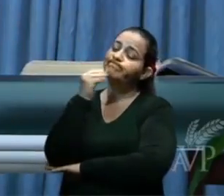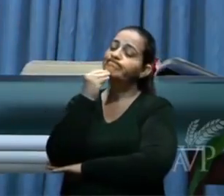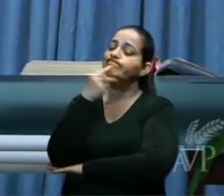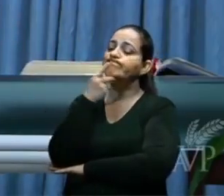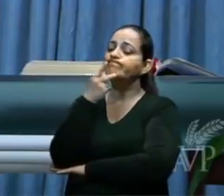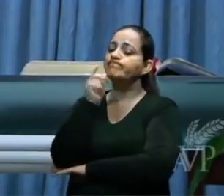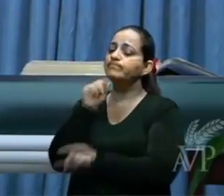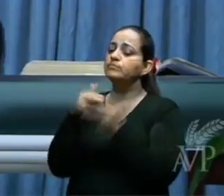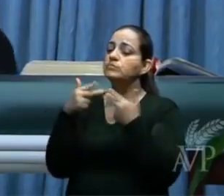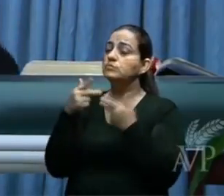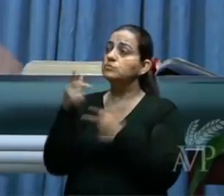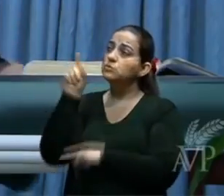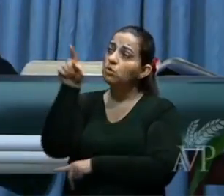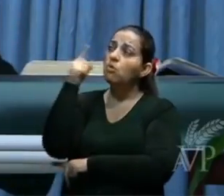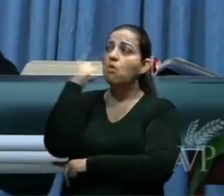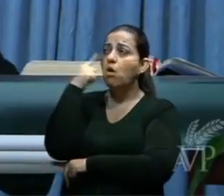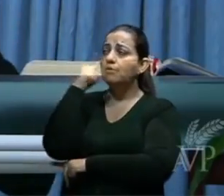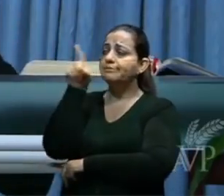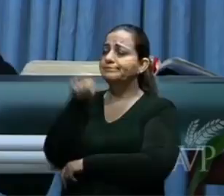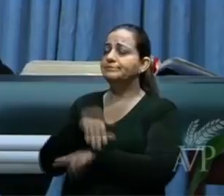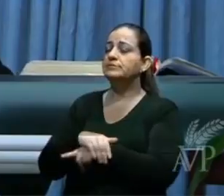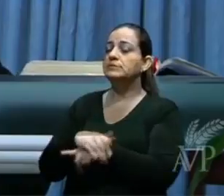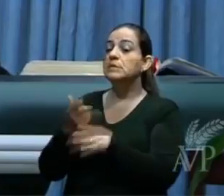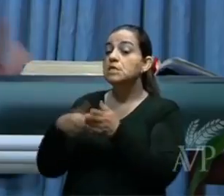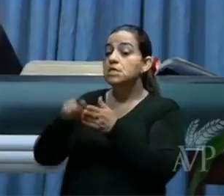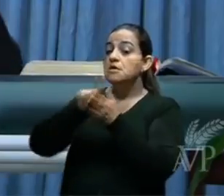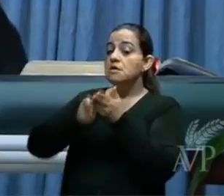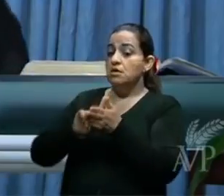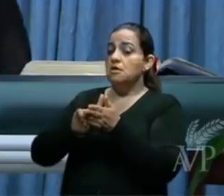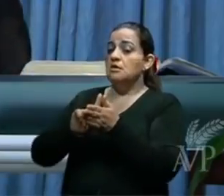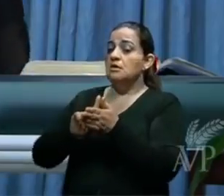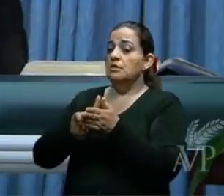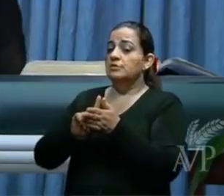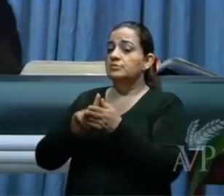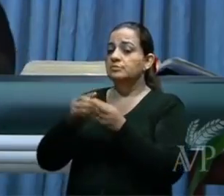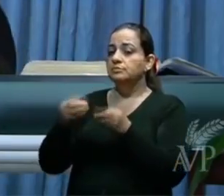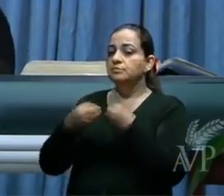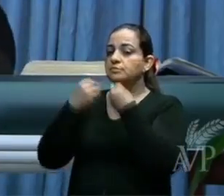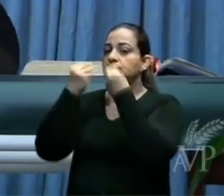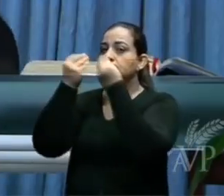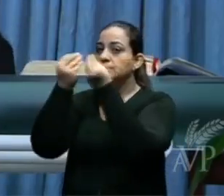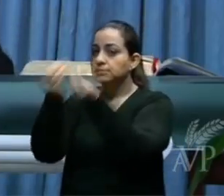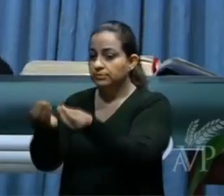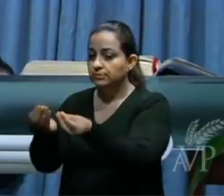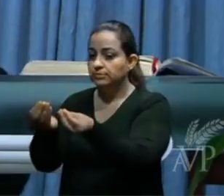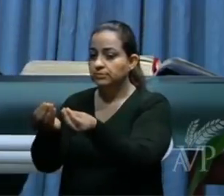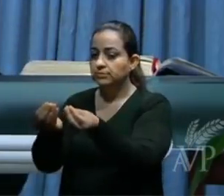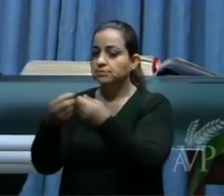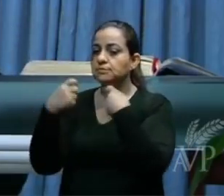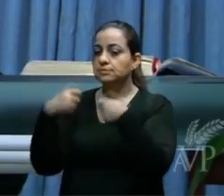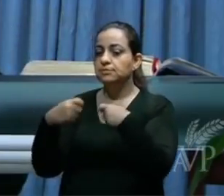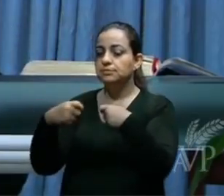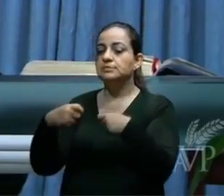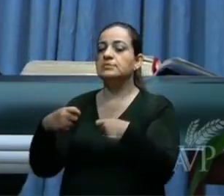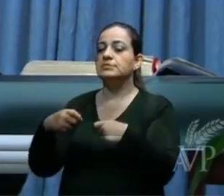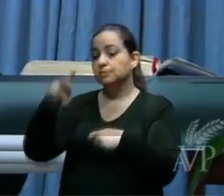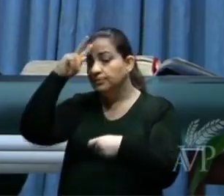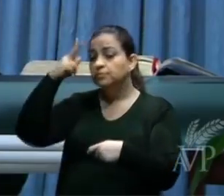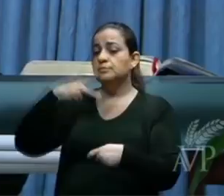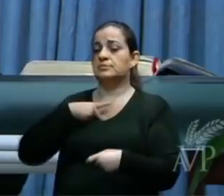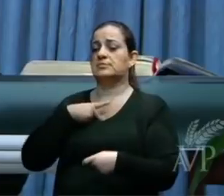disse uma coisa fala irmão antes da gente dá para os outros primeiro a gente tem que ter pra gente